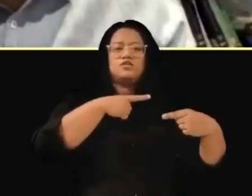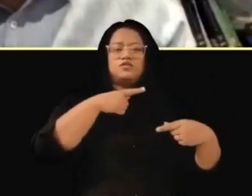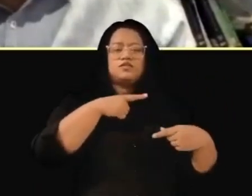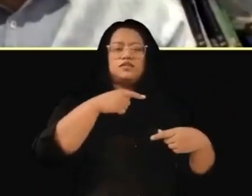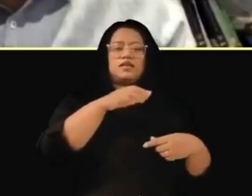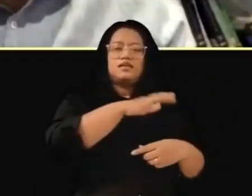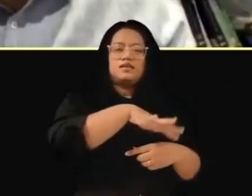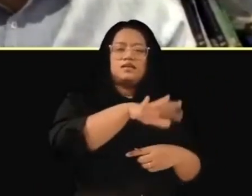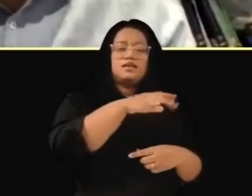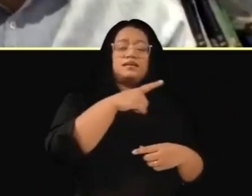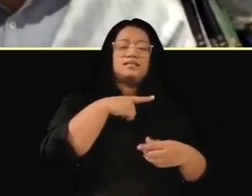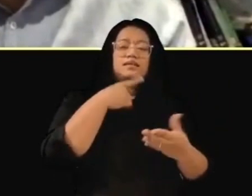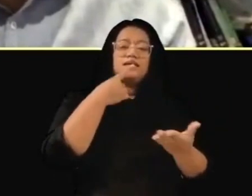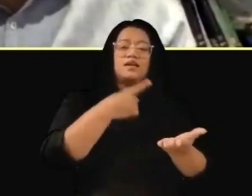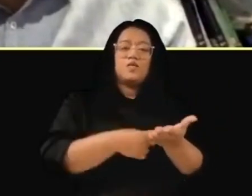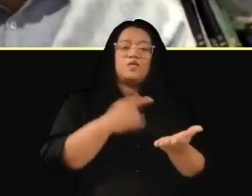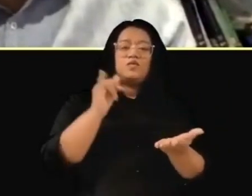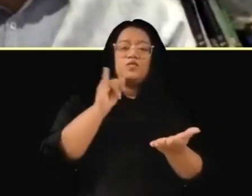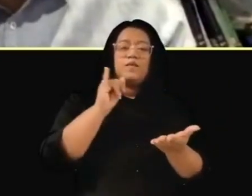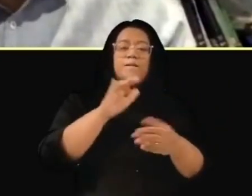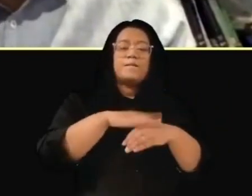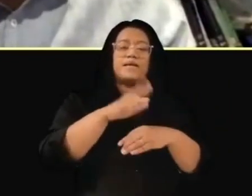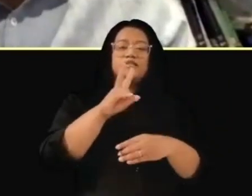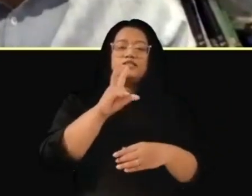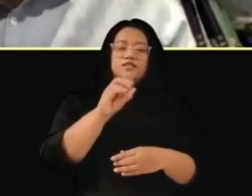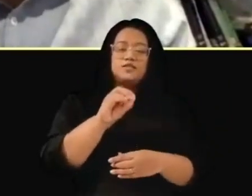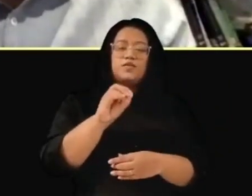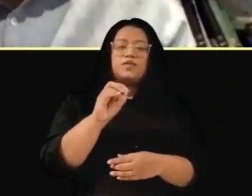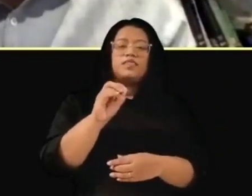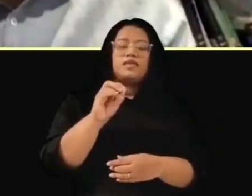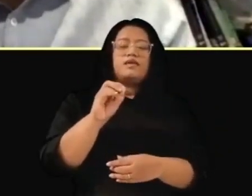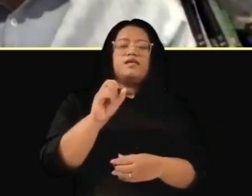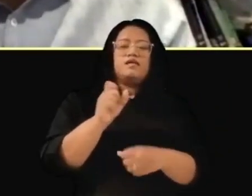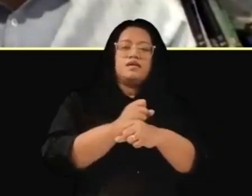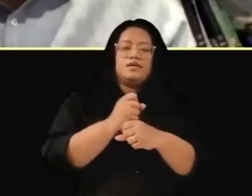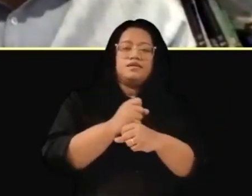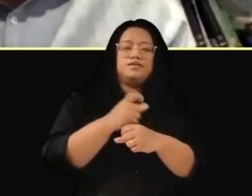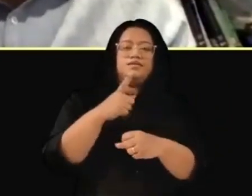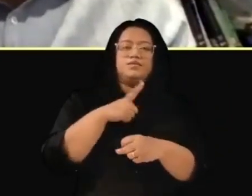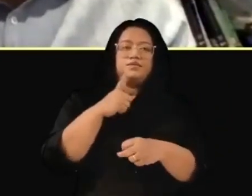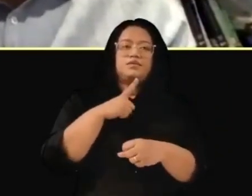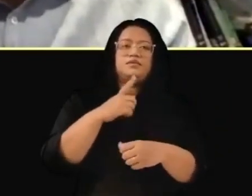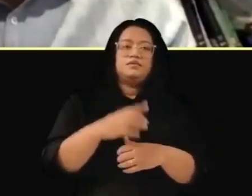um acordo internacional que já tem mais de 50 anos, né, em que pese